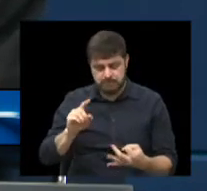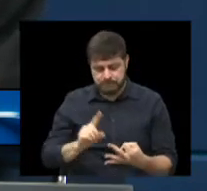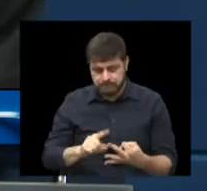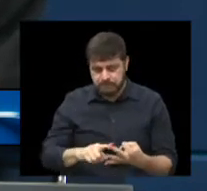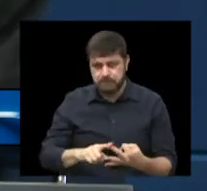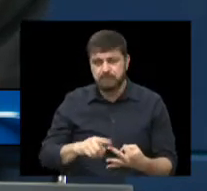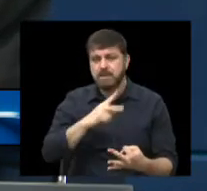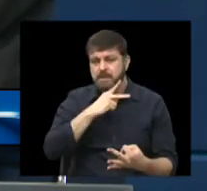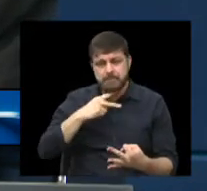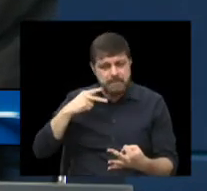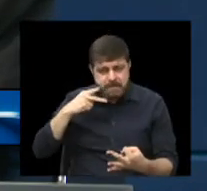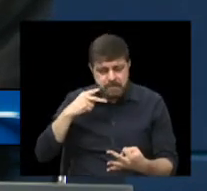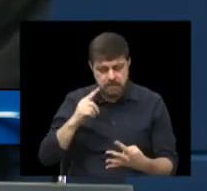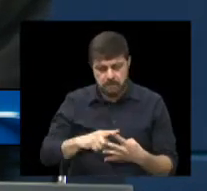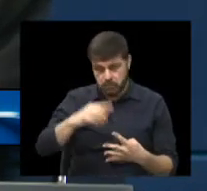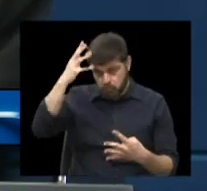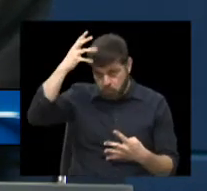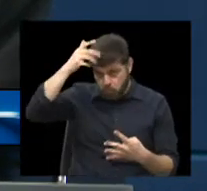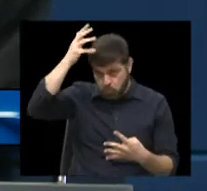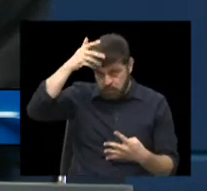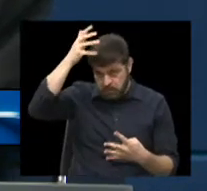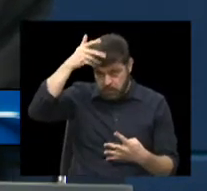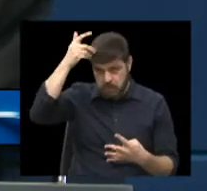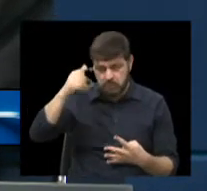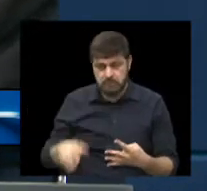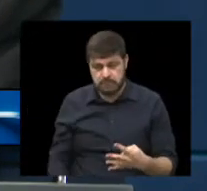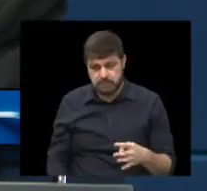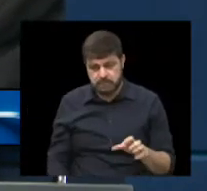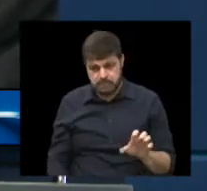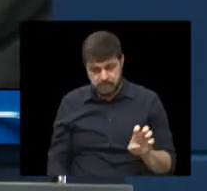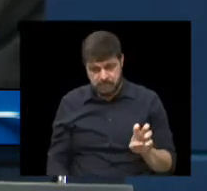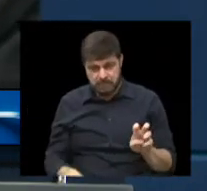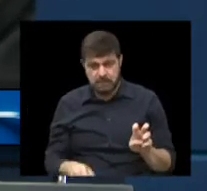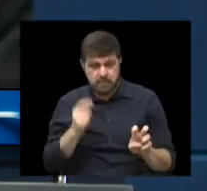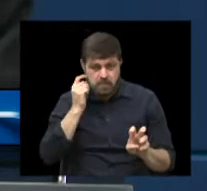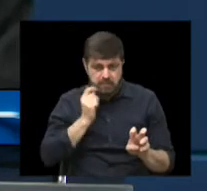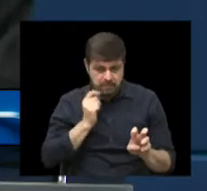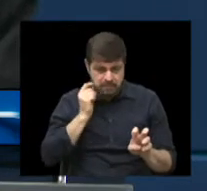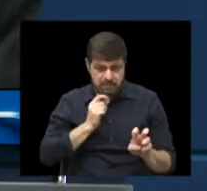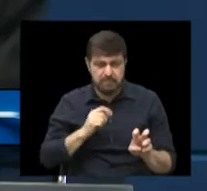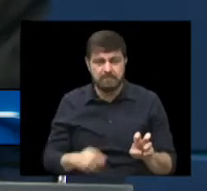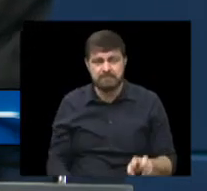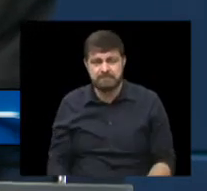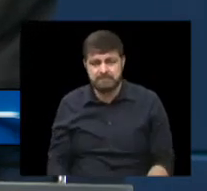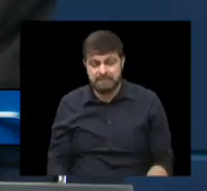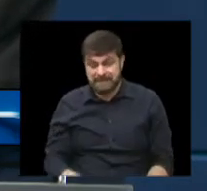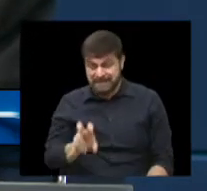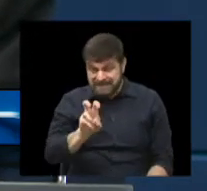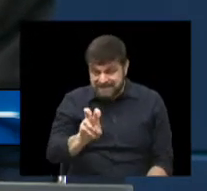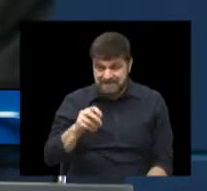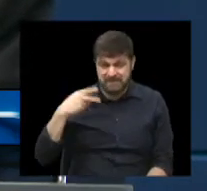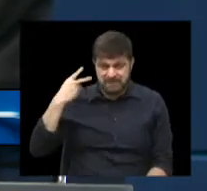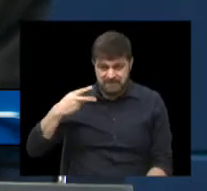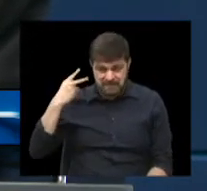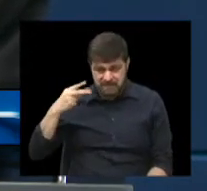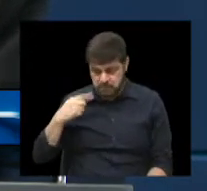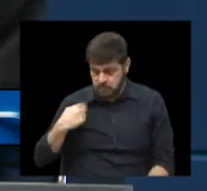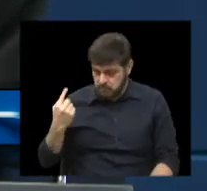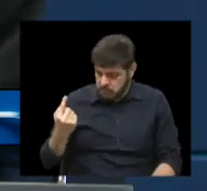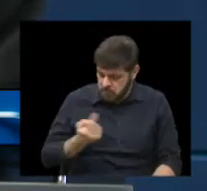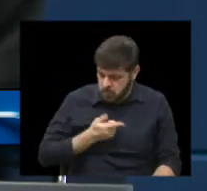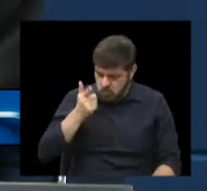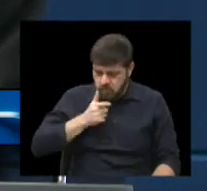vereador Permínio, vereador Rodrigo da Farmadic, Marcelo Silva. Esses 5 vereadores, nós